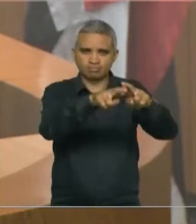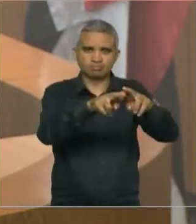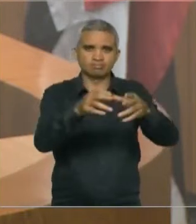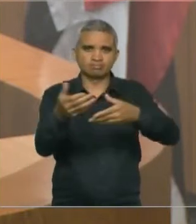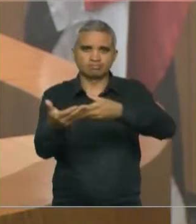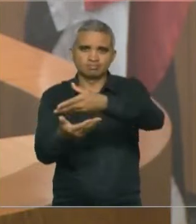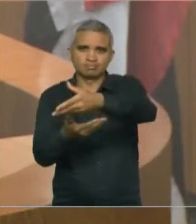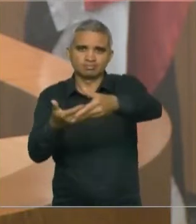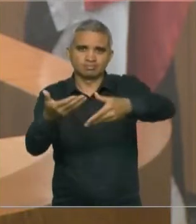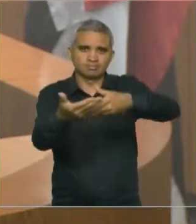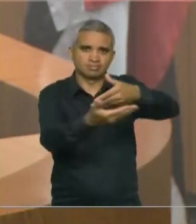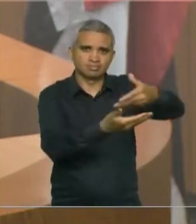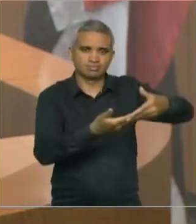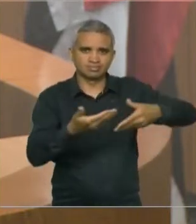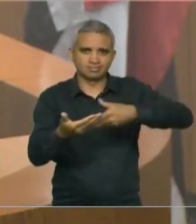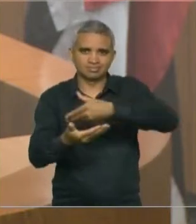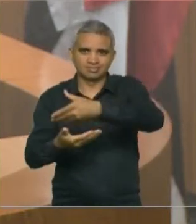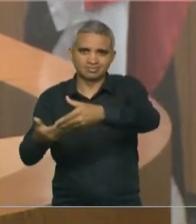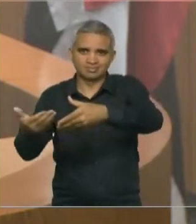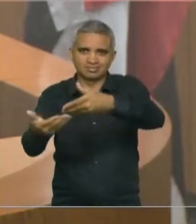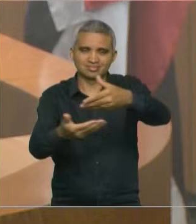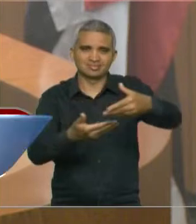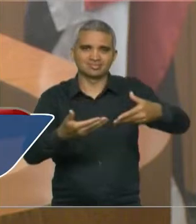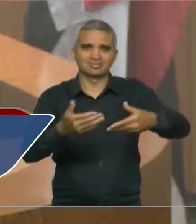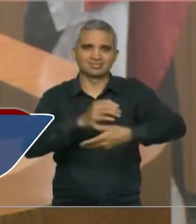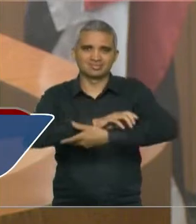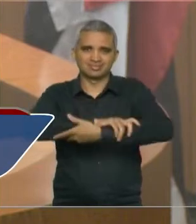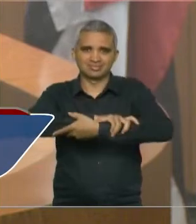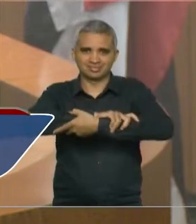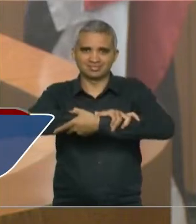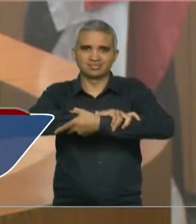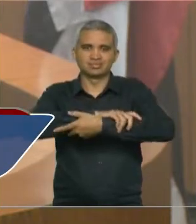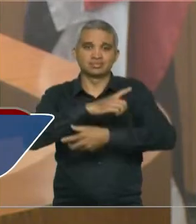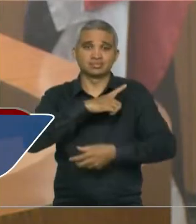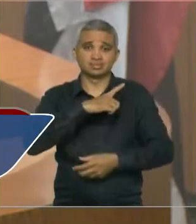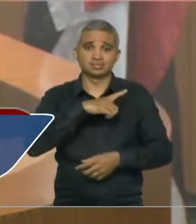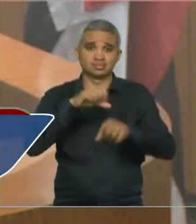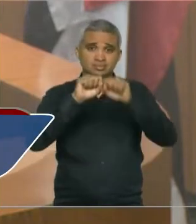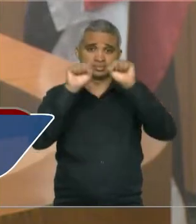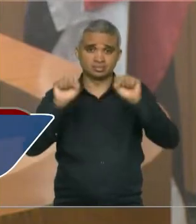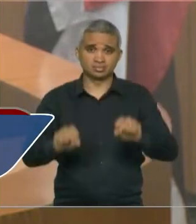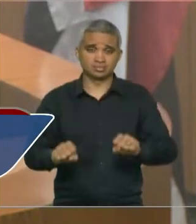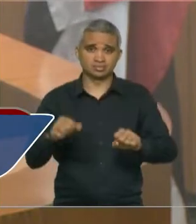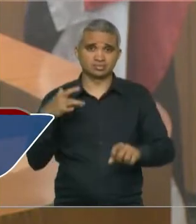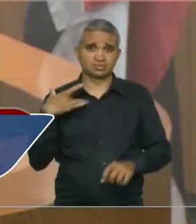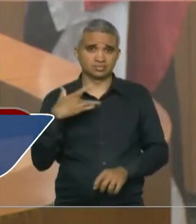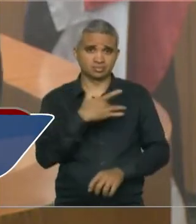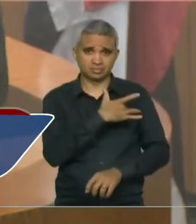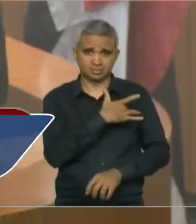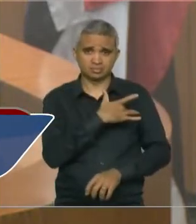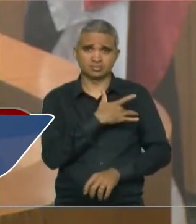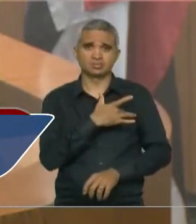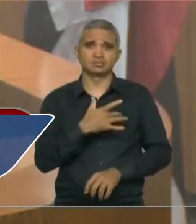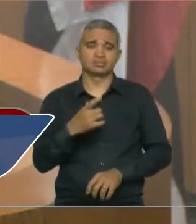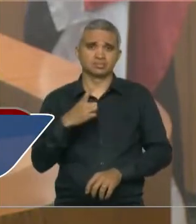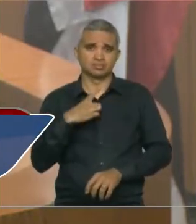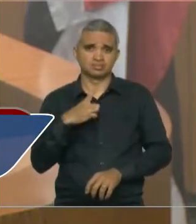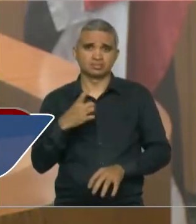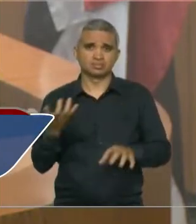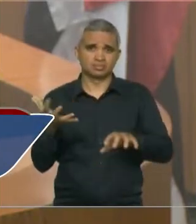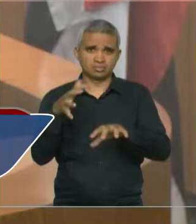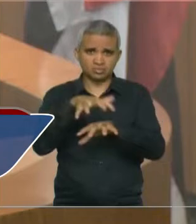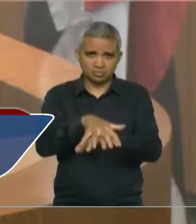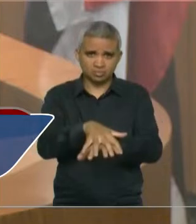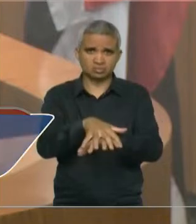cooperação, e a partir disso teremos um sistema de saúde mais inclusivo, que de fato atenda as